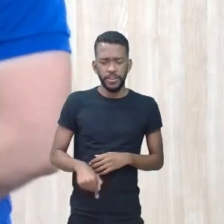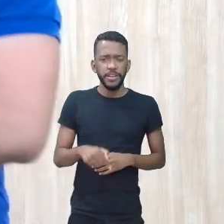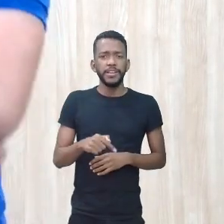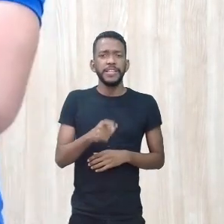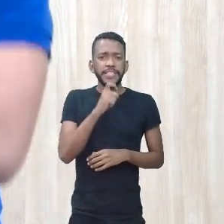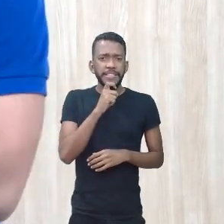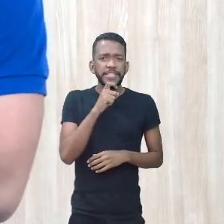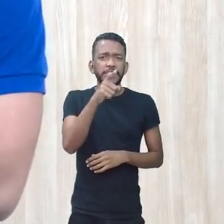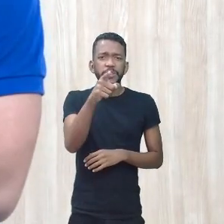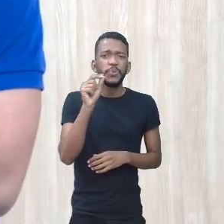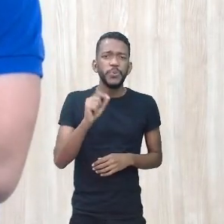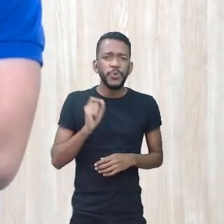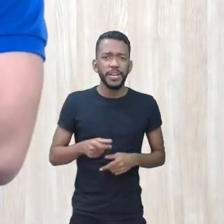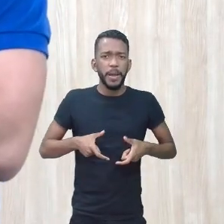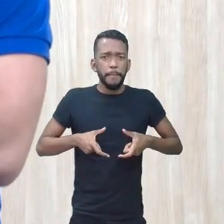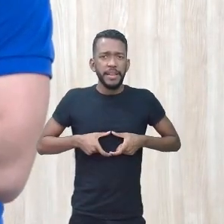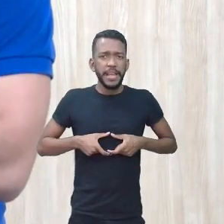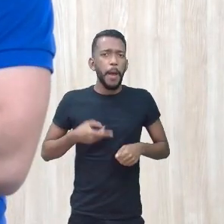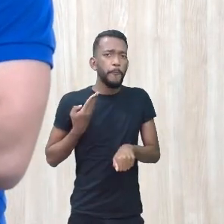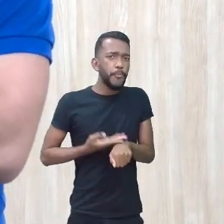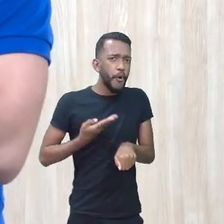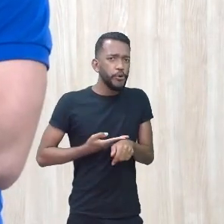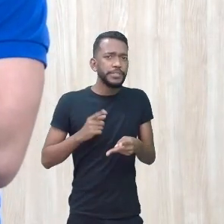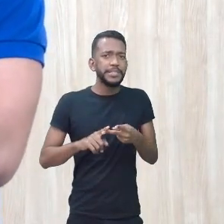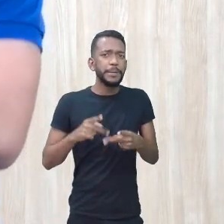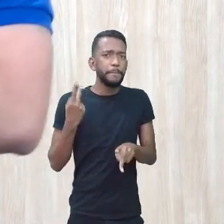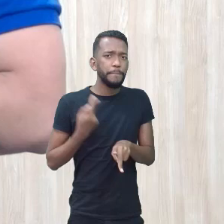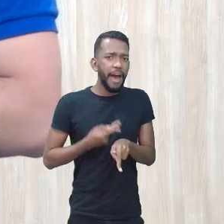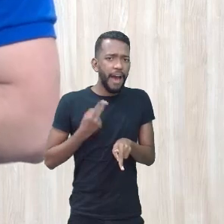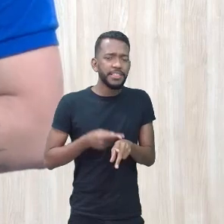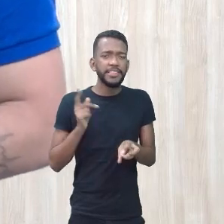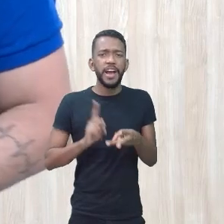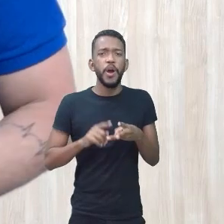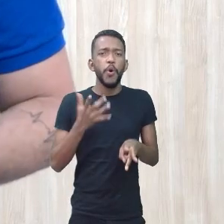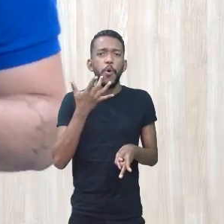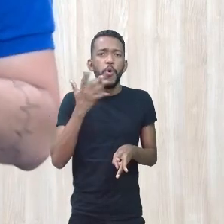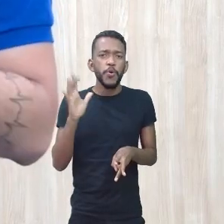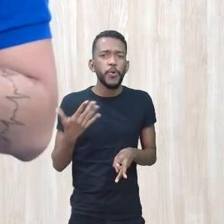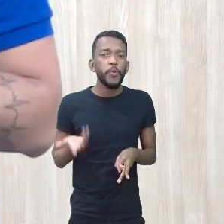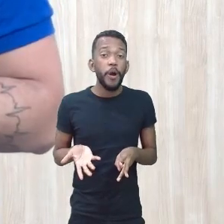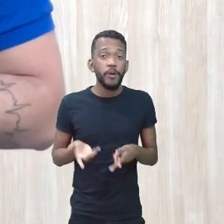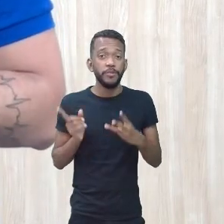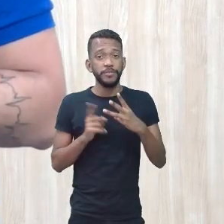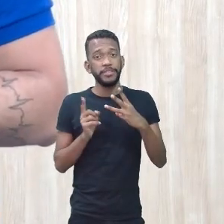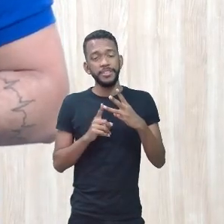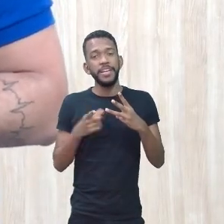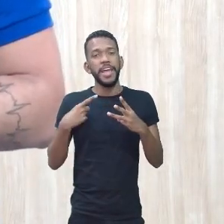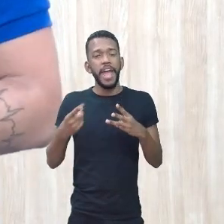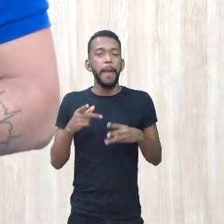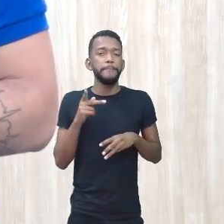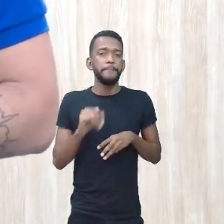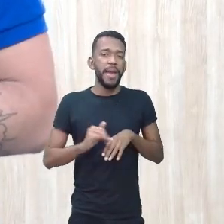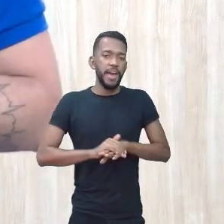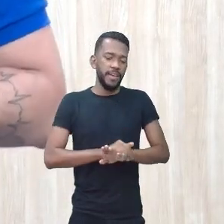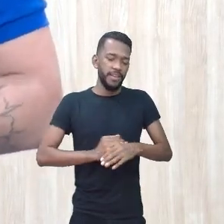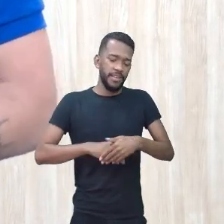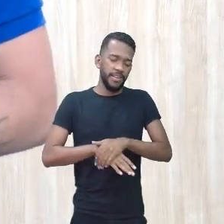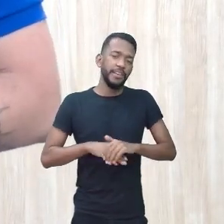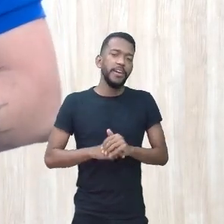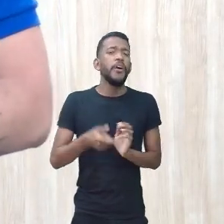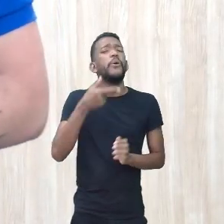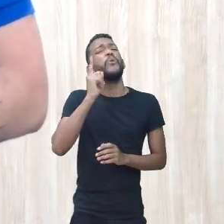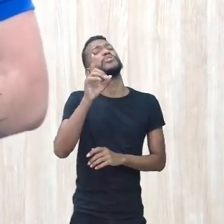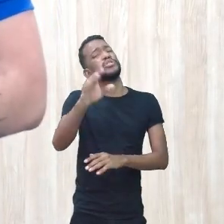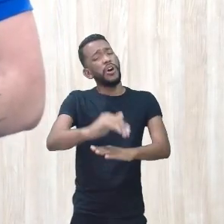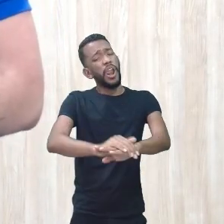com a medalha de bronze, de prata ou de ouro? A de bronze é só lavar os pés. Não acredito que tu foi dormir ontem